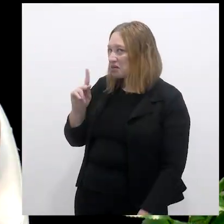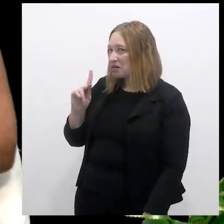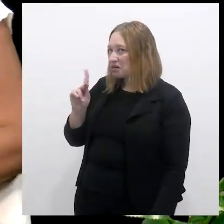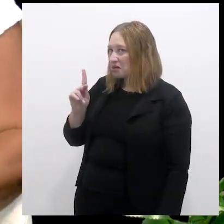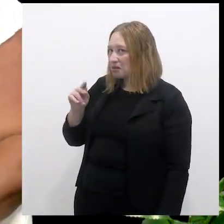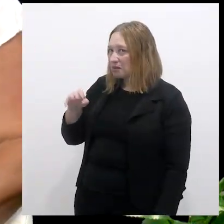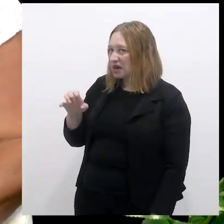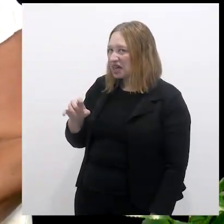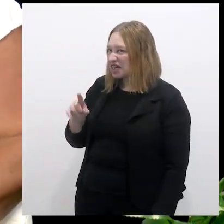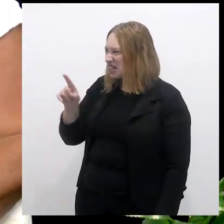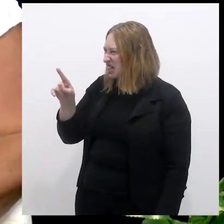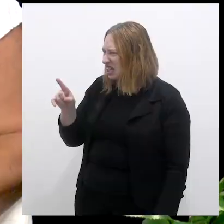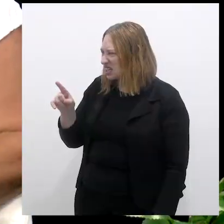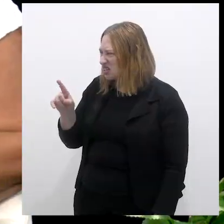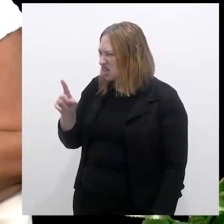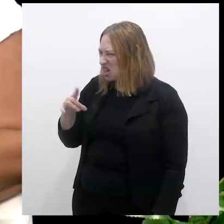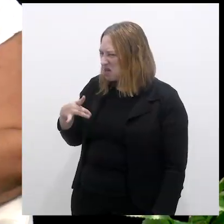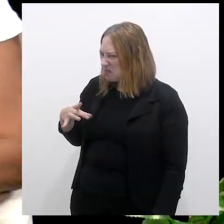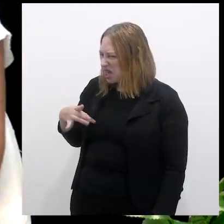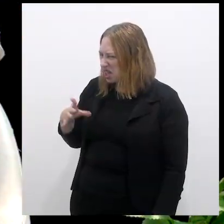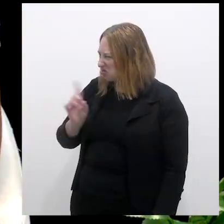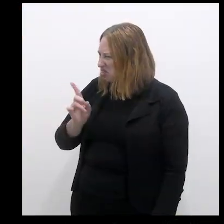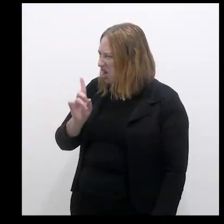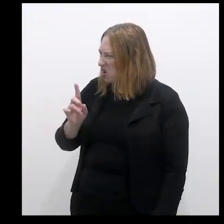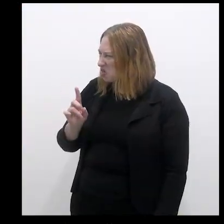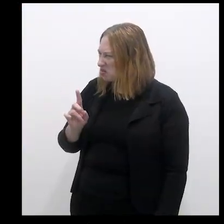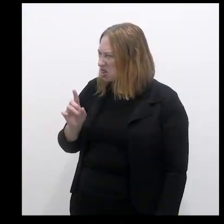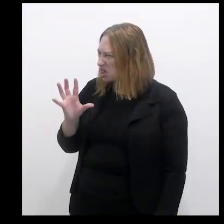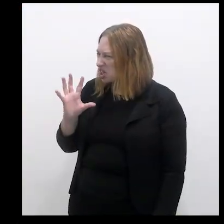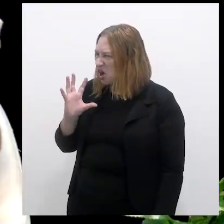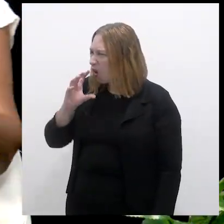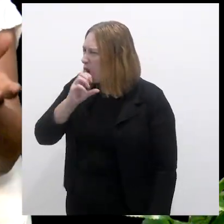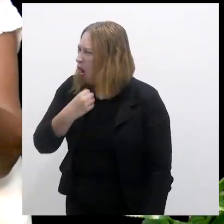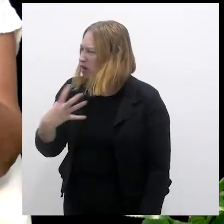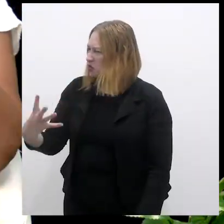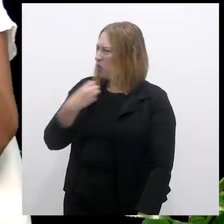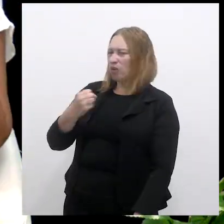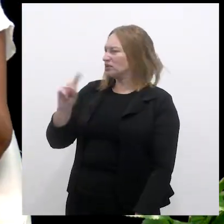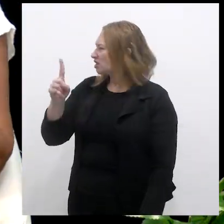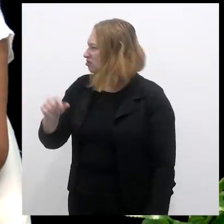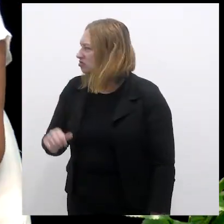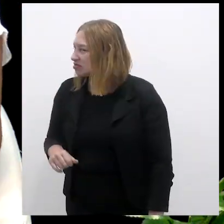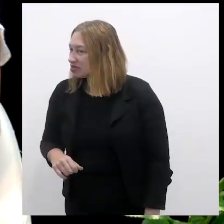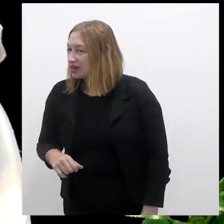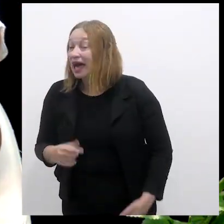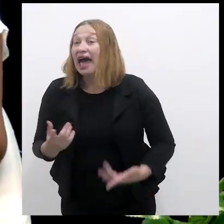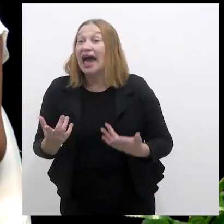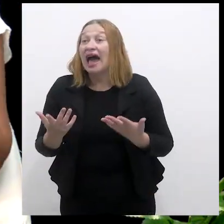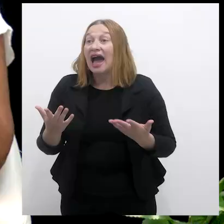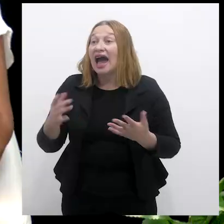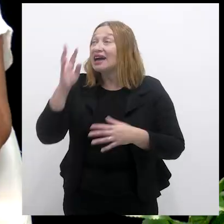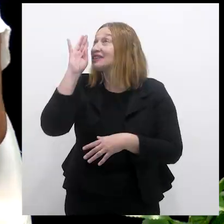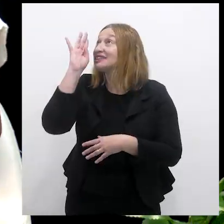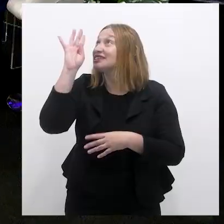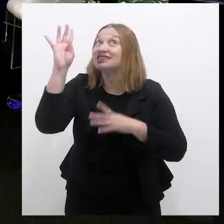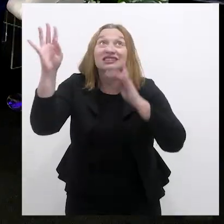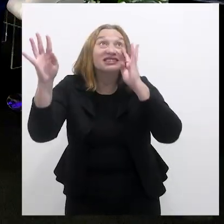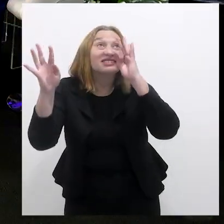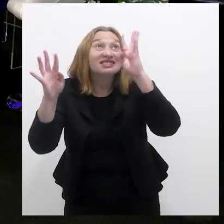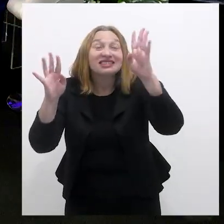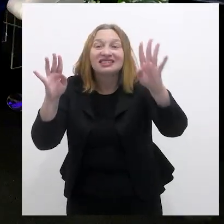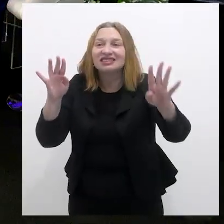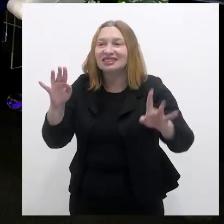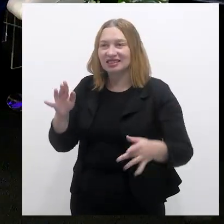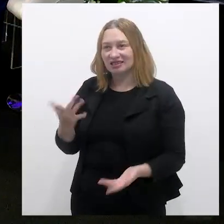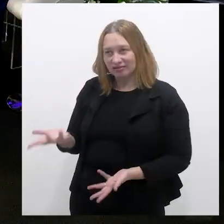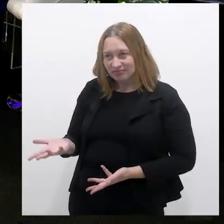falou assim, mãe, fica com medo não, que ele embaixo a gente. Então, você vê que a criança, você quer subestimar, isso não existe. A criança, na fantasia dela,